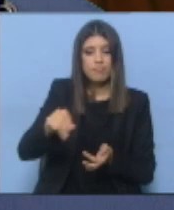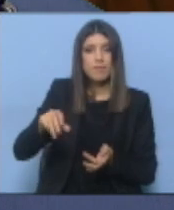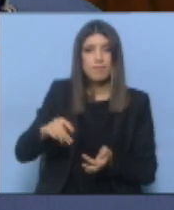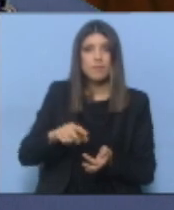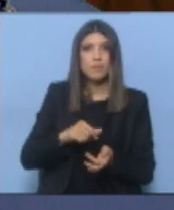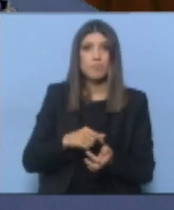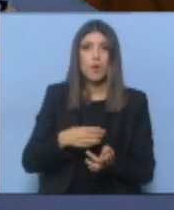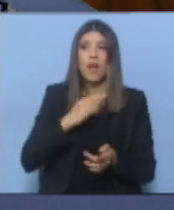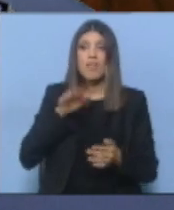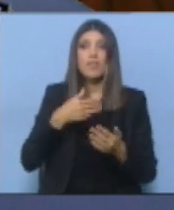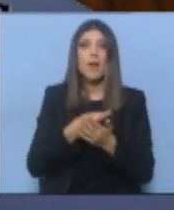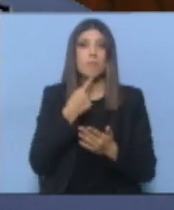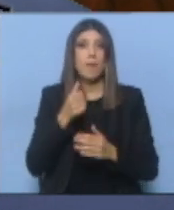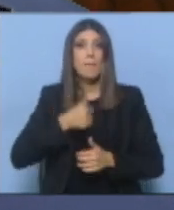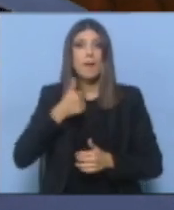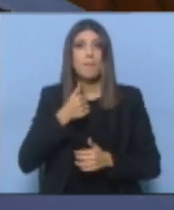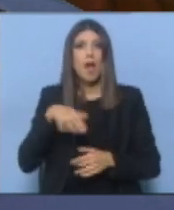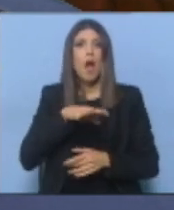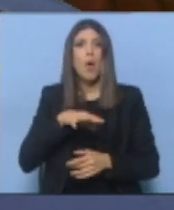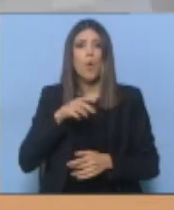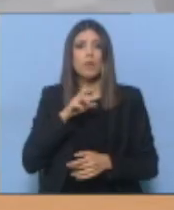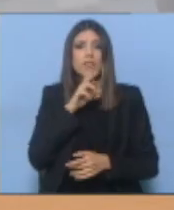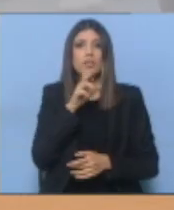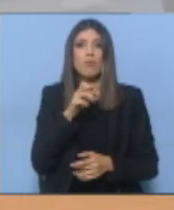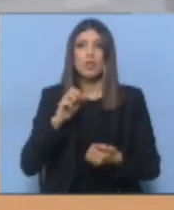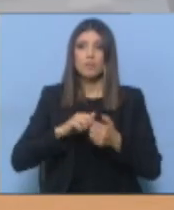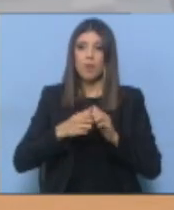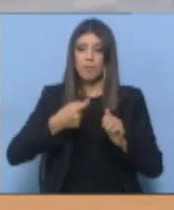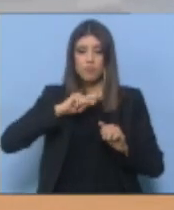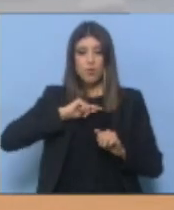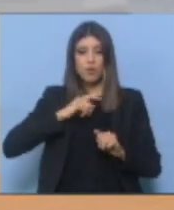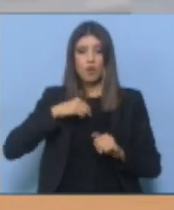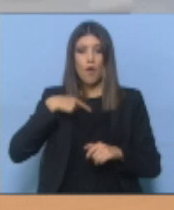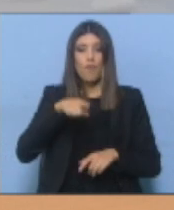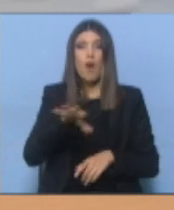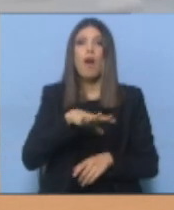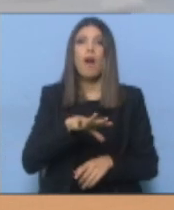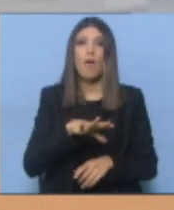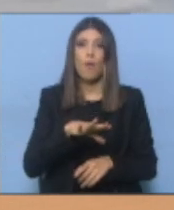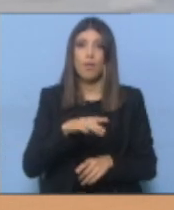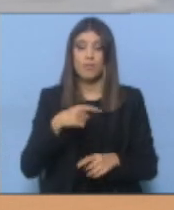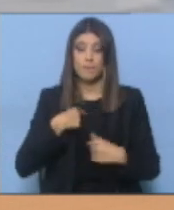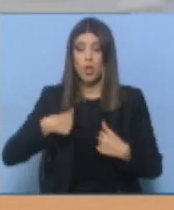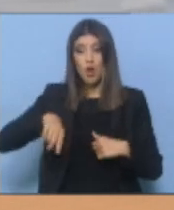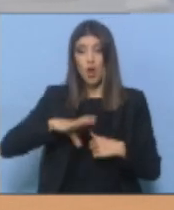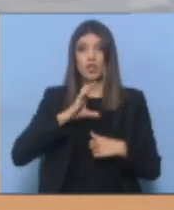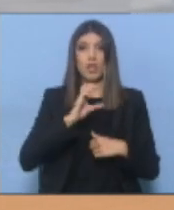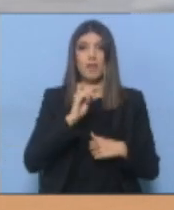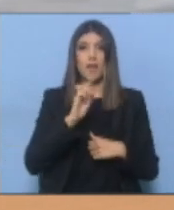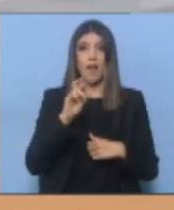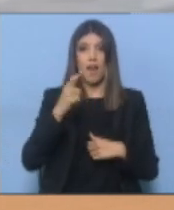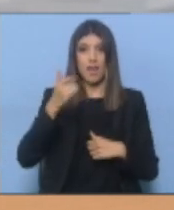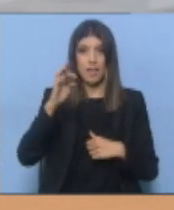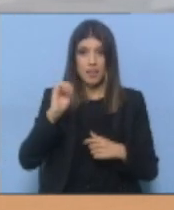que podem encontrar as melhores soluções. A Caritas, em Portugal, a Rede Caritas, tem feito isso, através